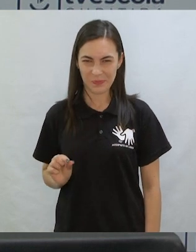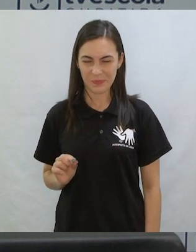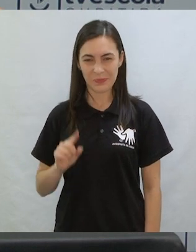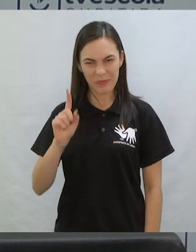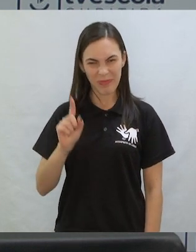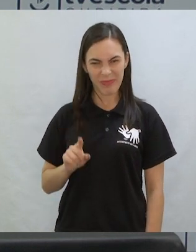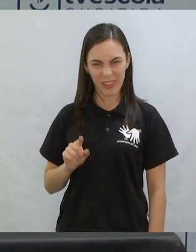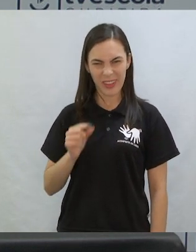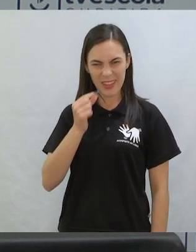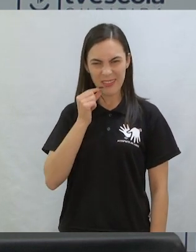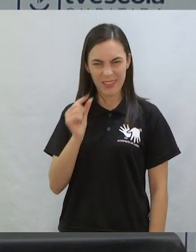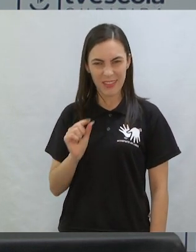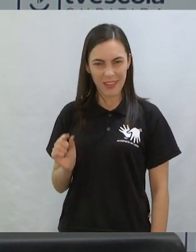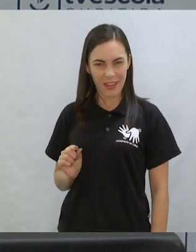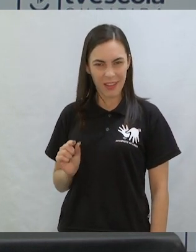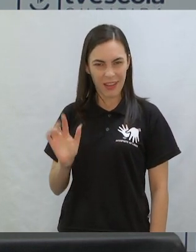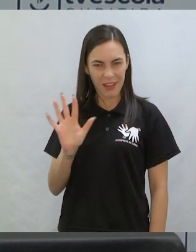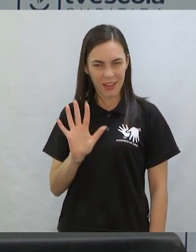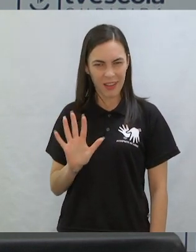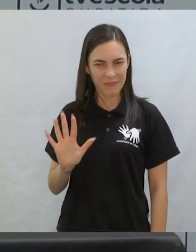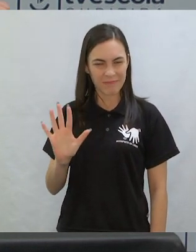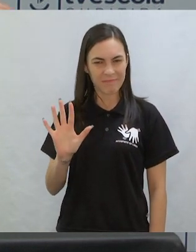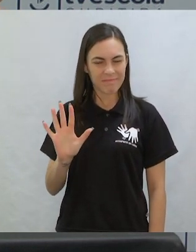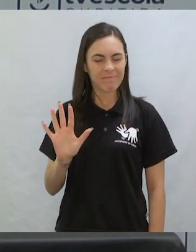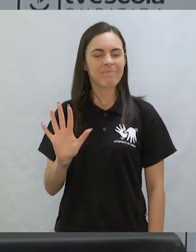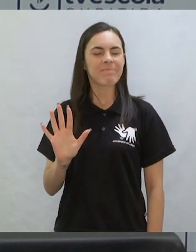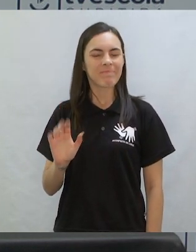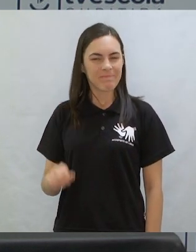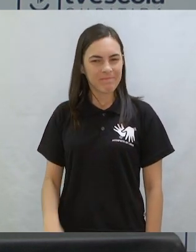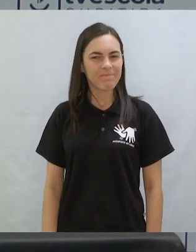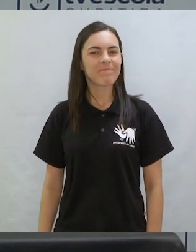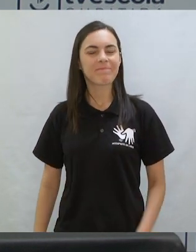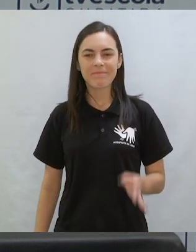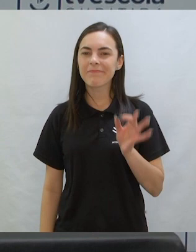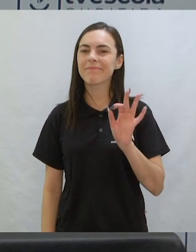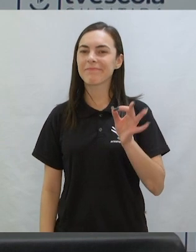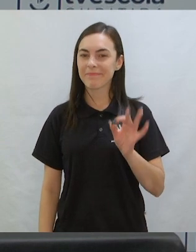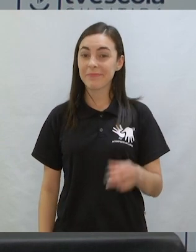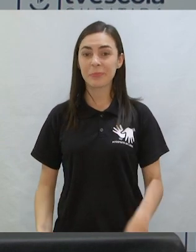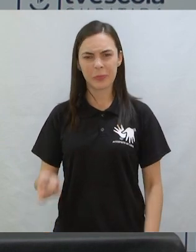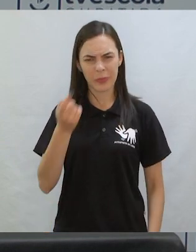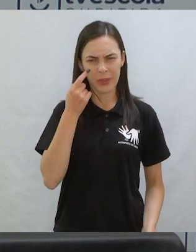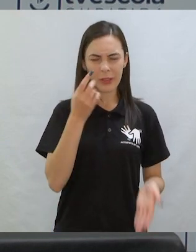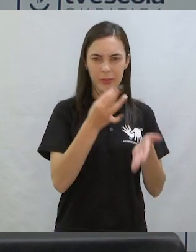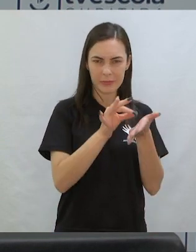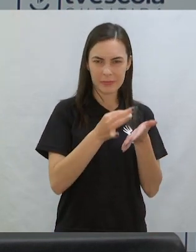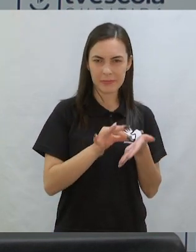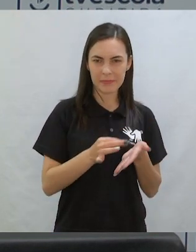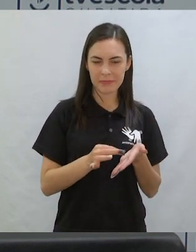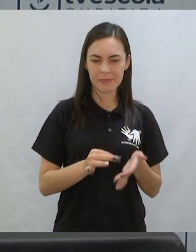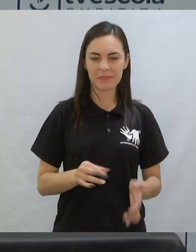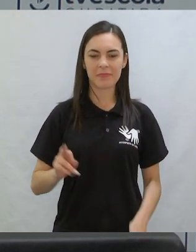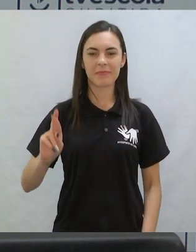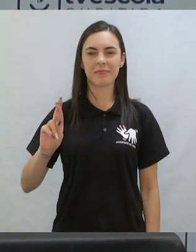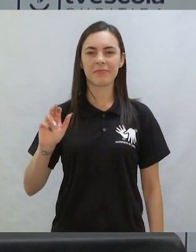É um rato que tem lá na imagem? É um rato, né? Muito bem, vamos conferir se é